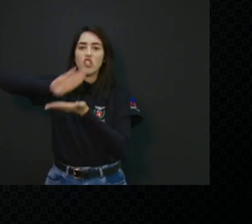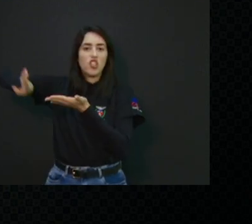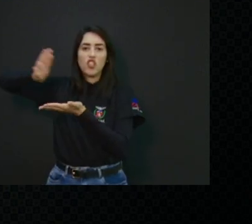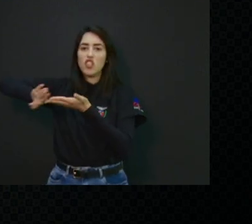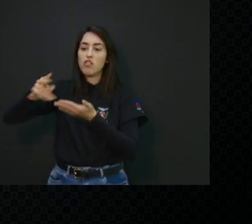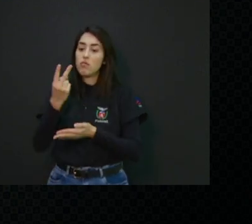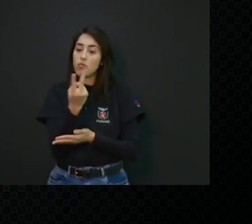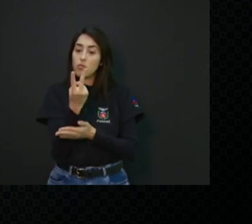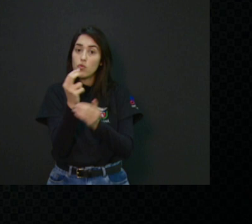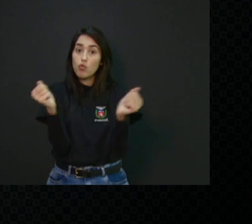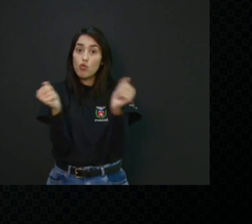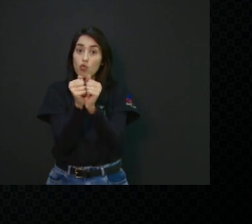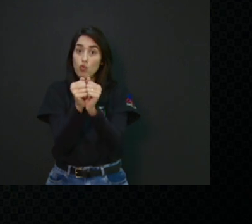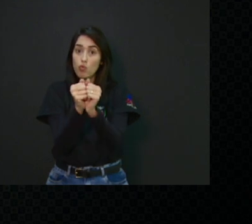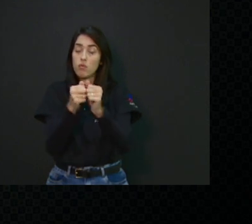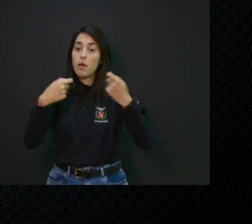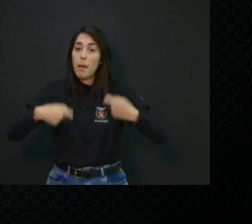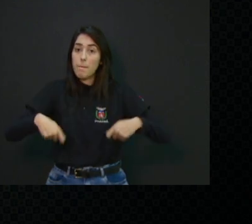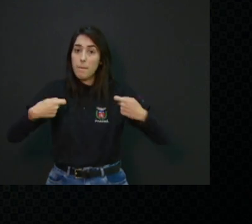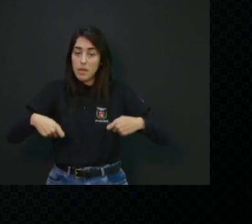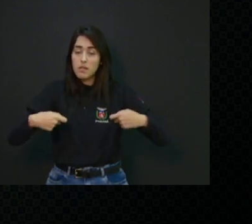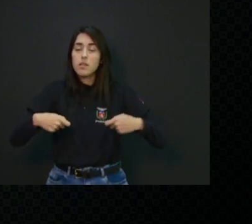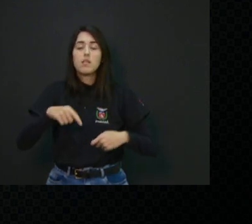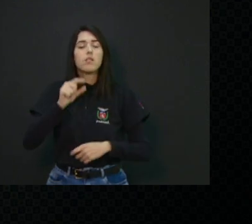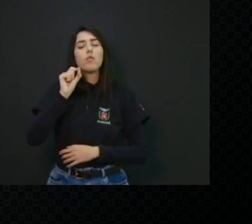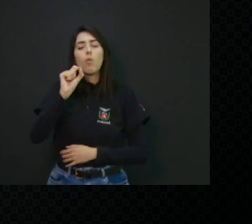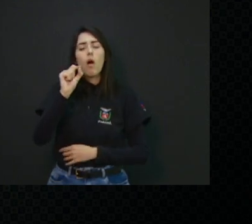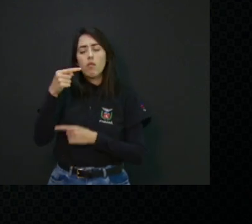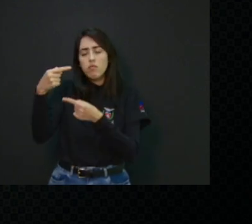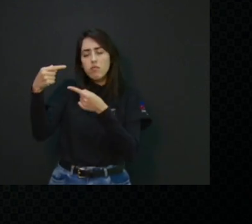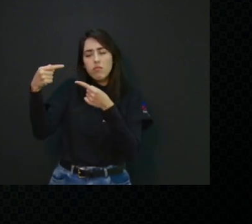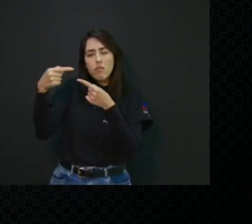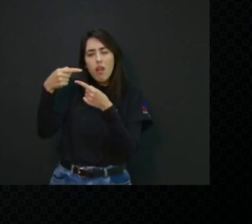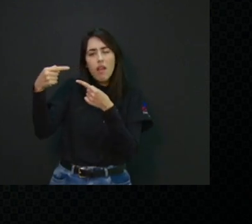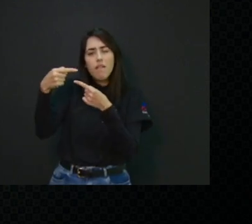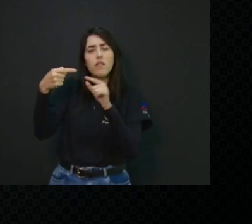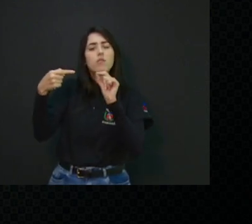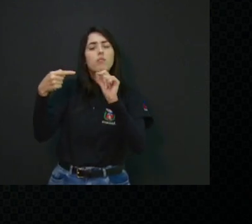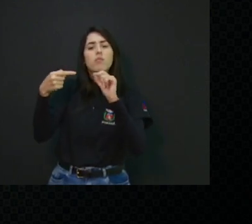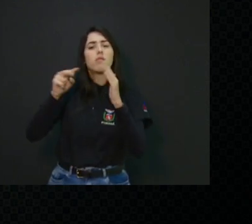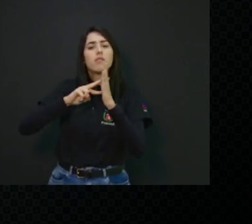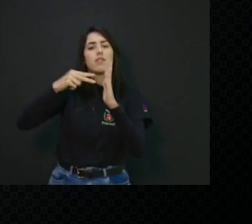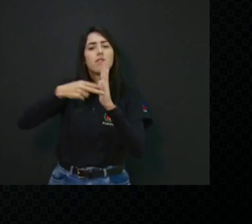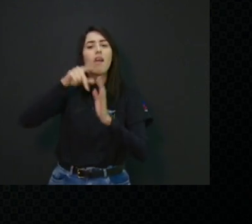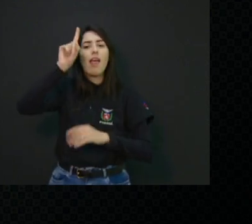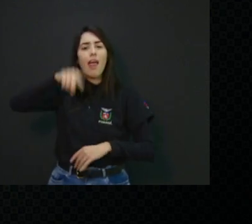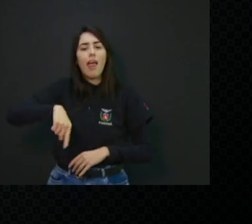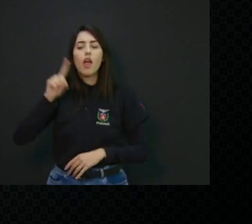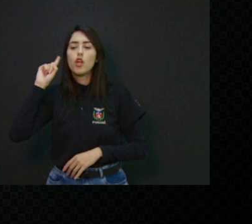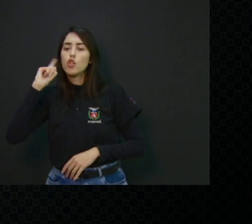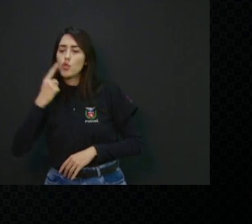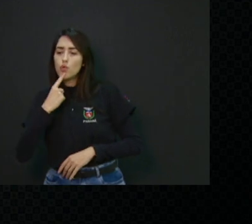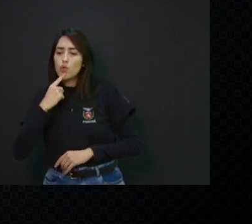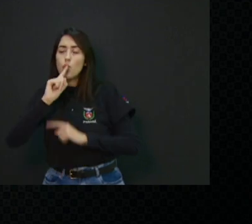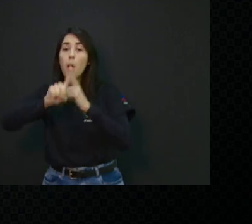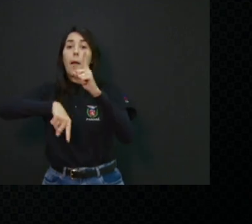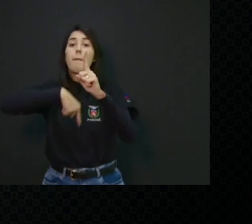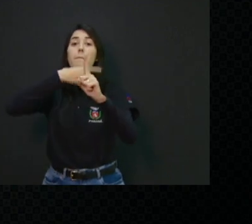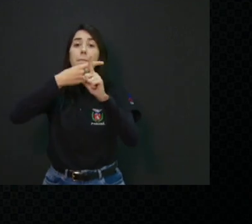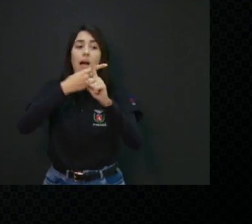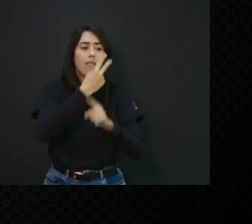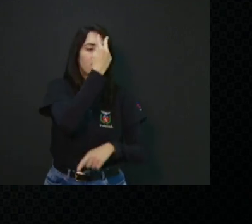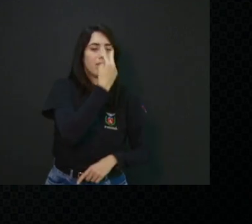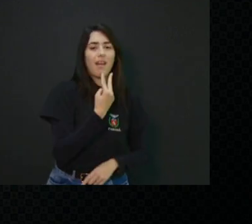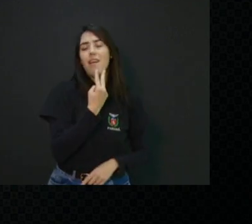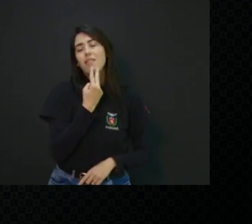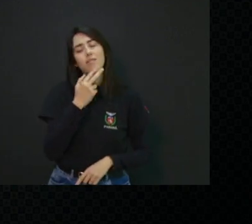ele menciona que o hífen caracteriza para o sujeito que ele é surdez mais cegueira,